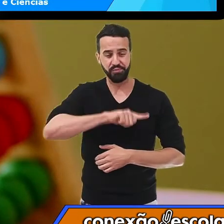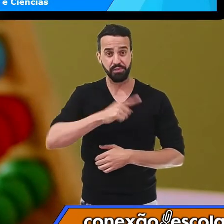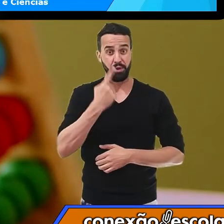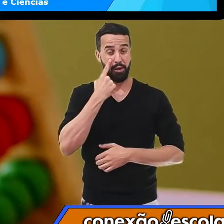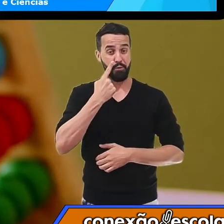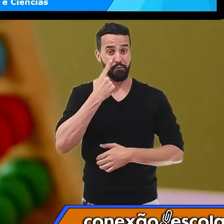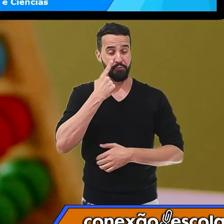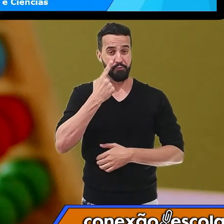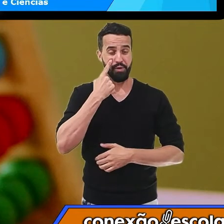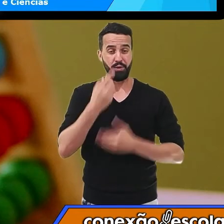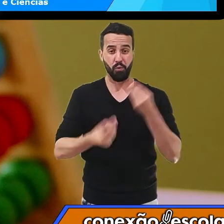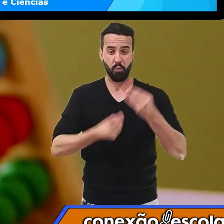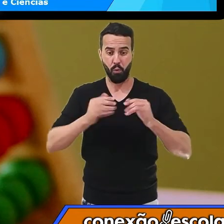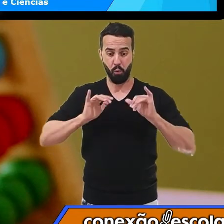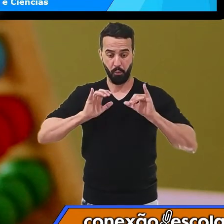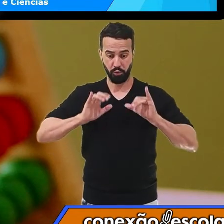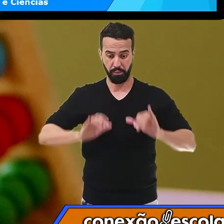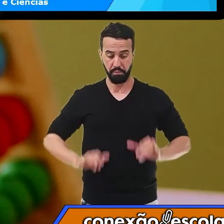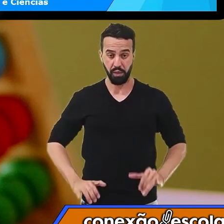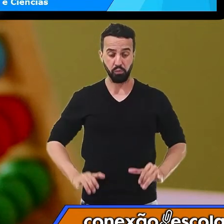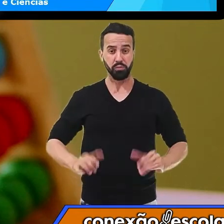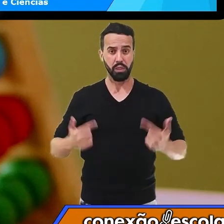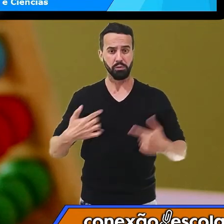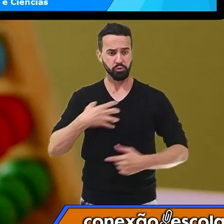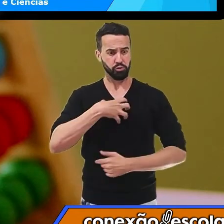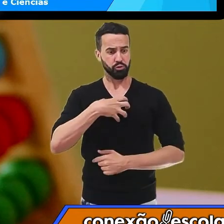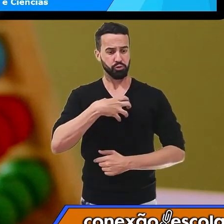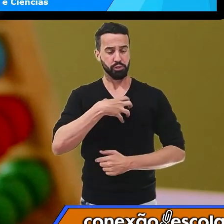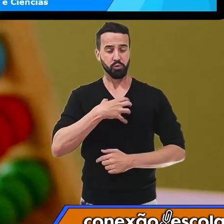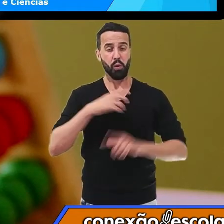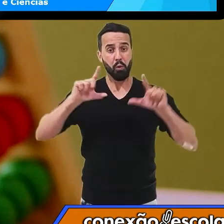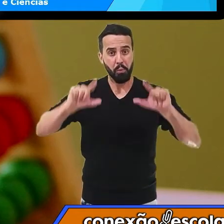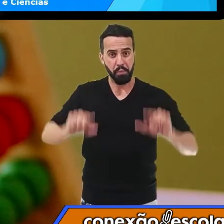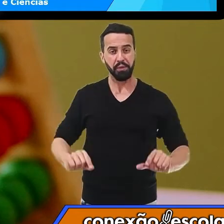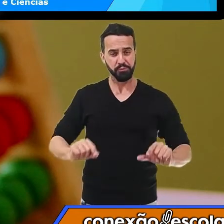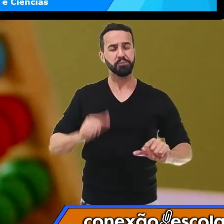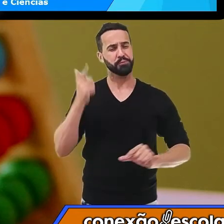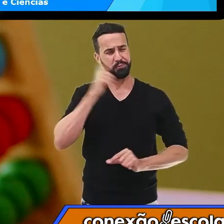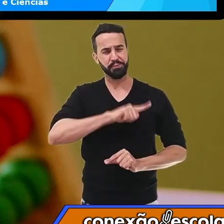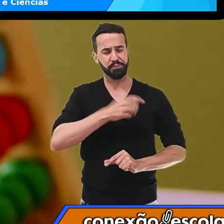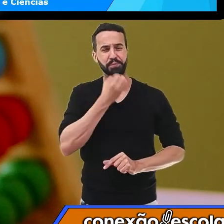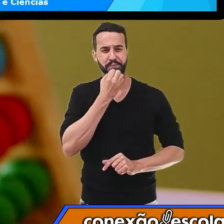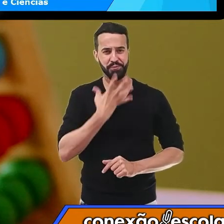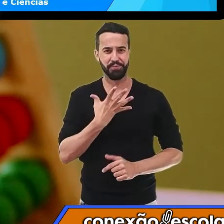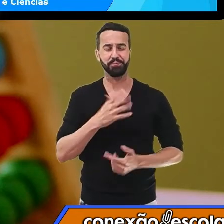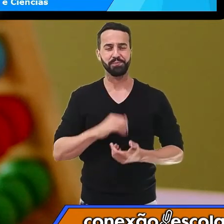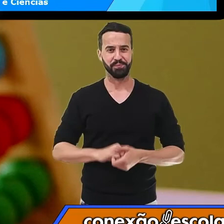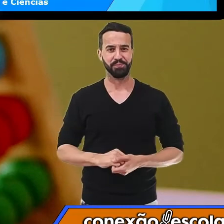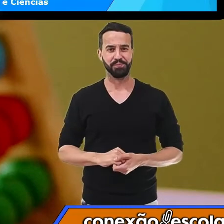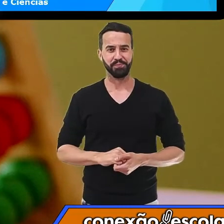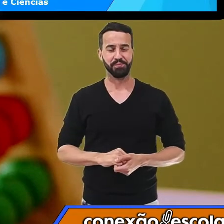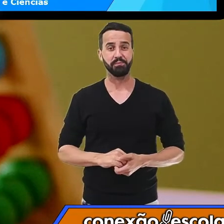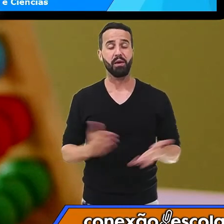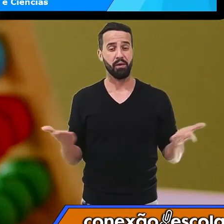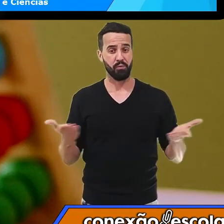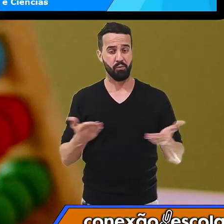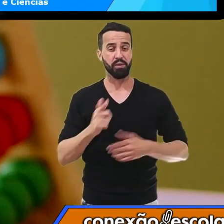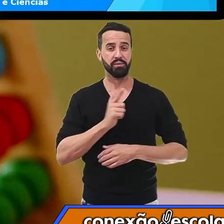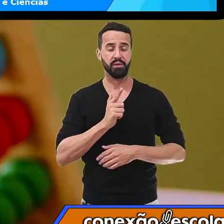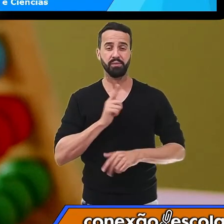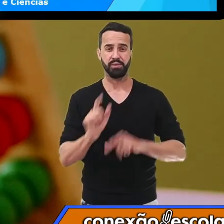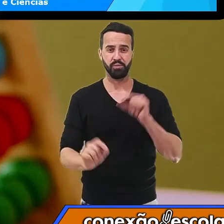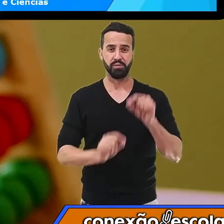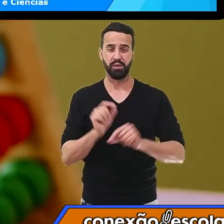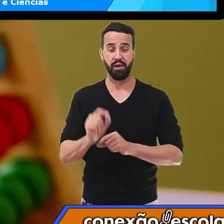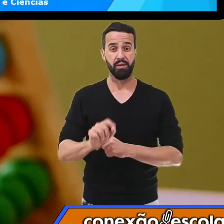o comportamento, a mudança de comportamento da Vitória valeu muito a pena. Eu trago para vocês também